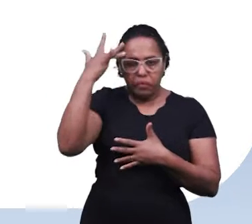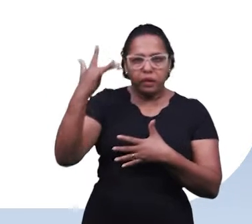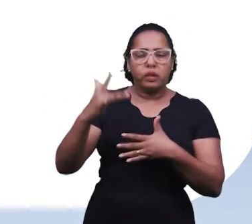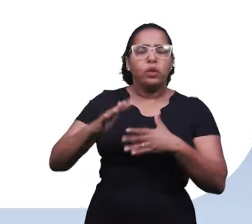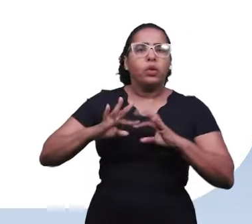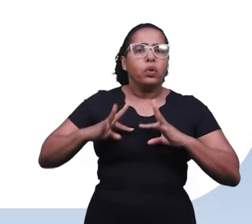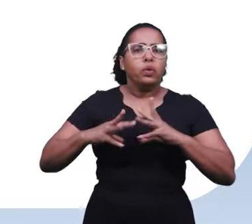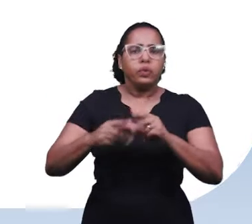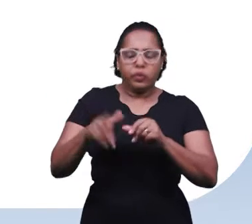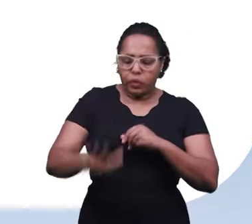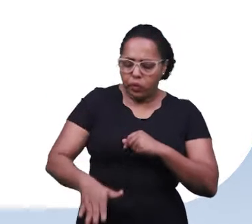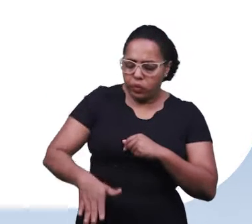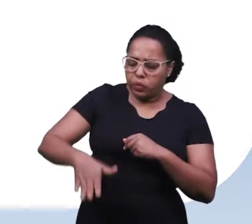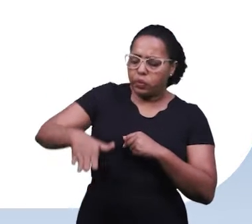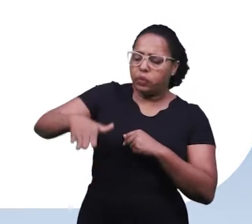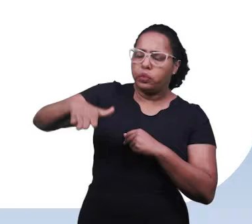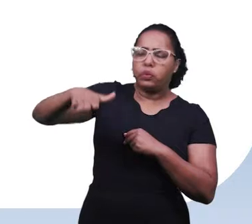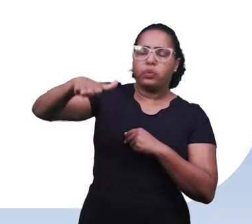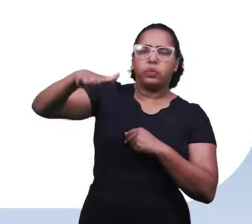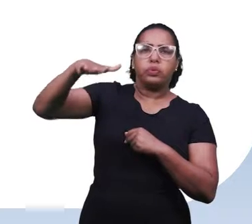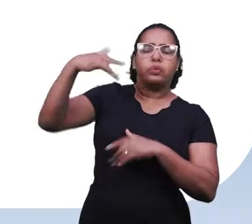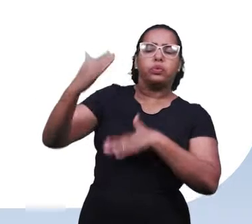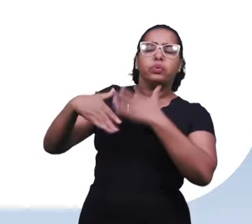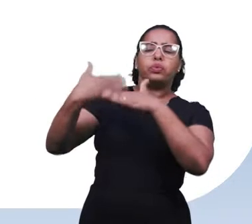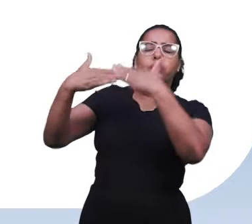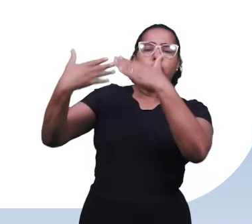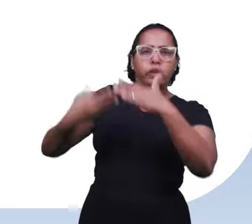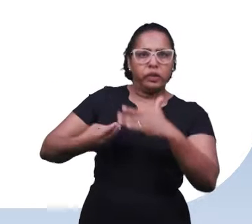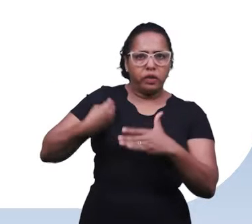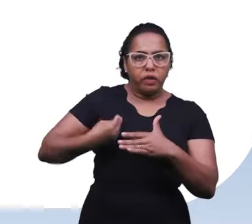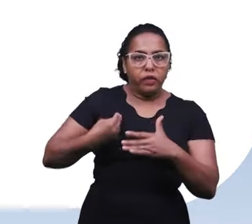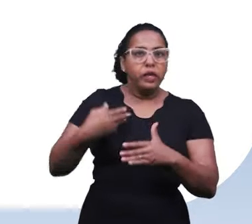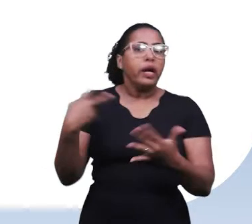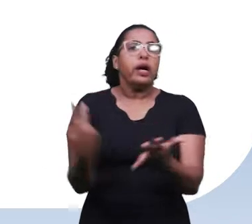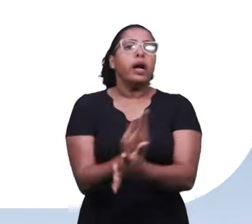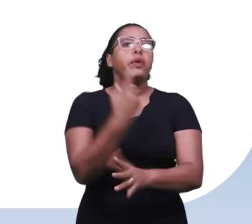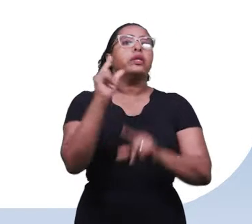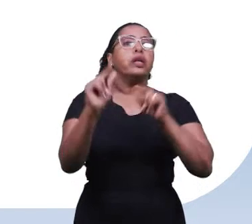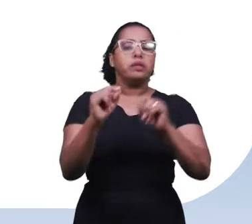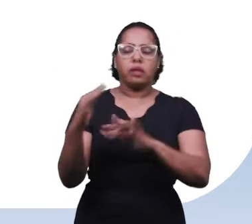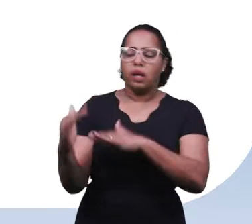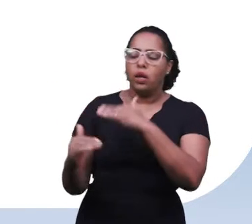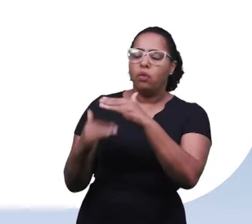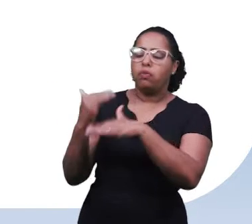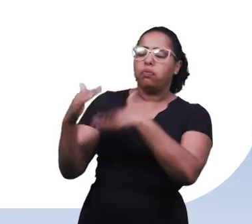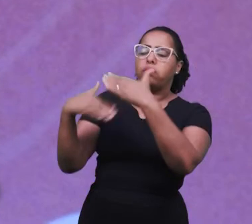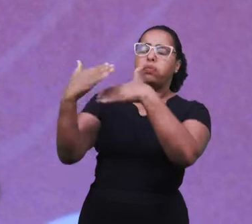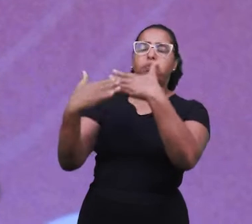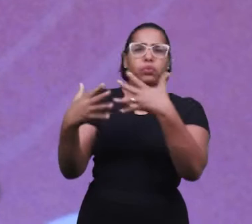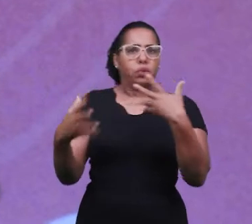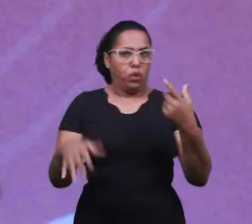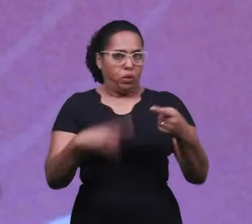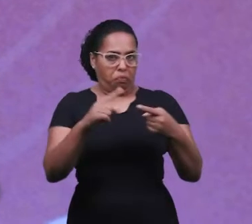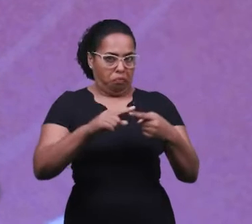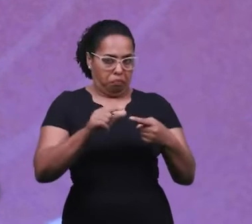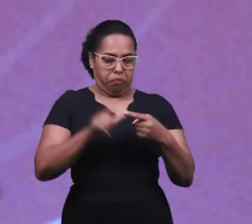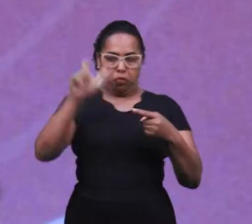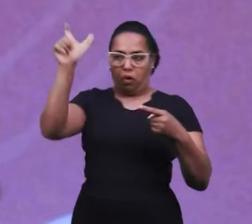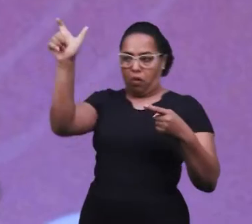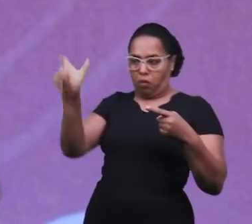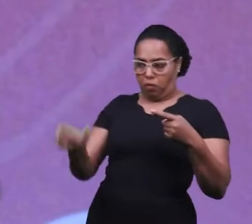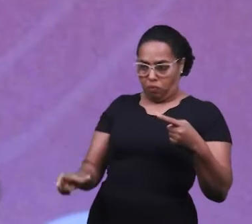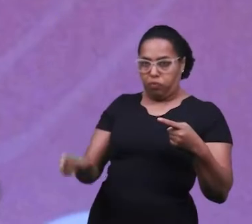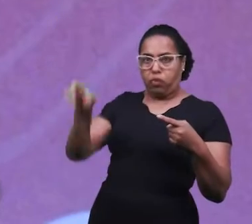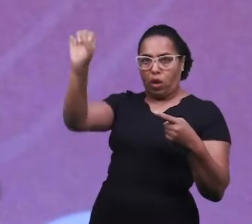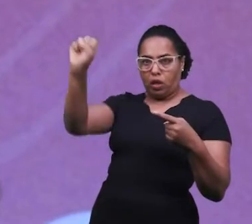todo o desenvolvimento da vida do indivíduo, ele está se desenvolvendo enquanto ser que